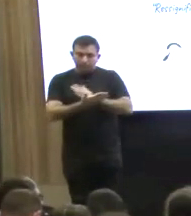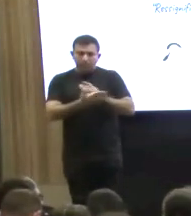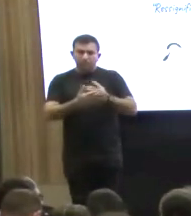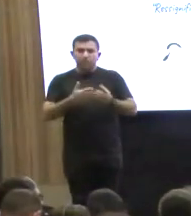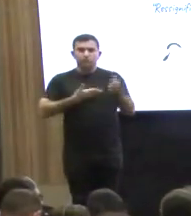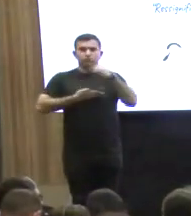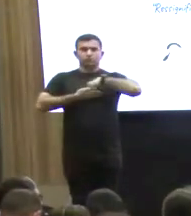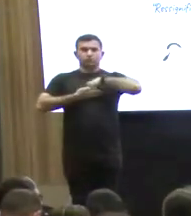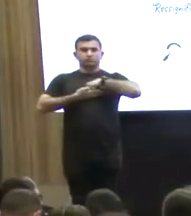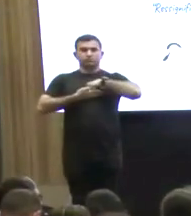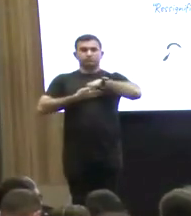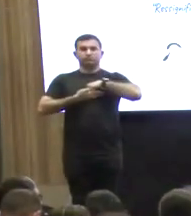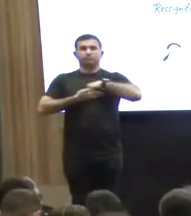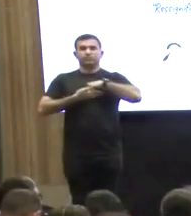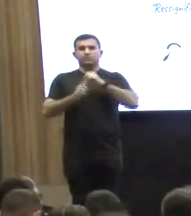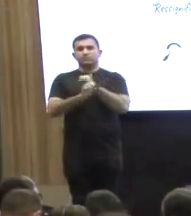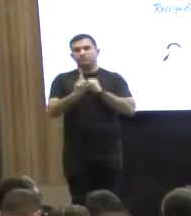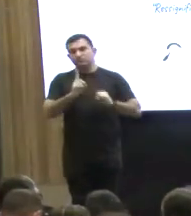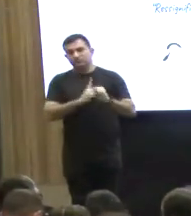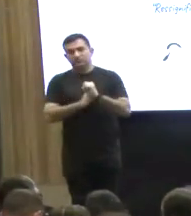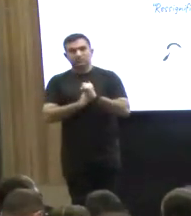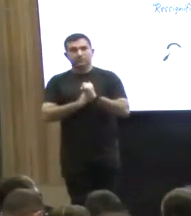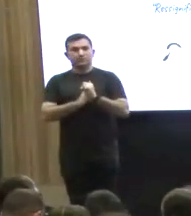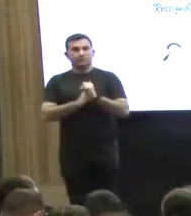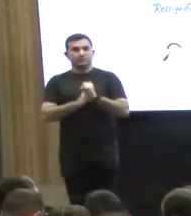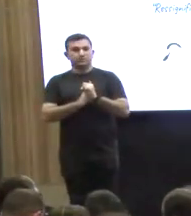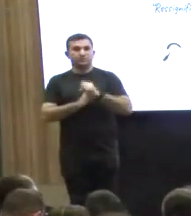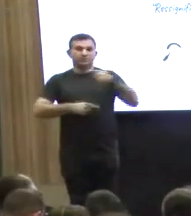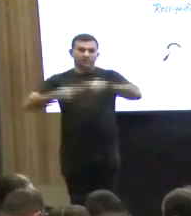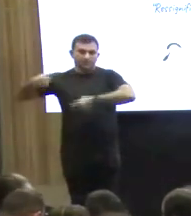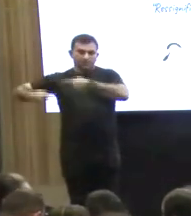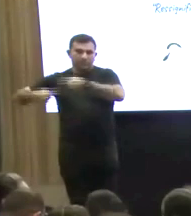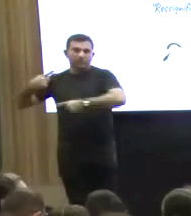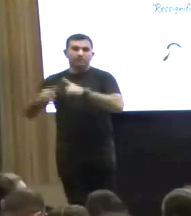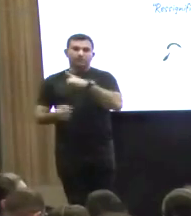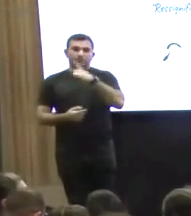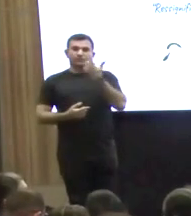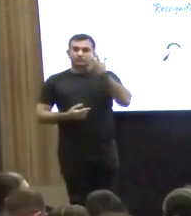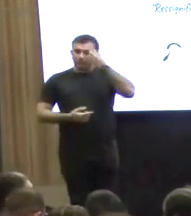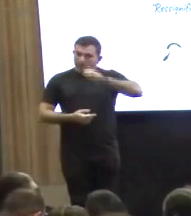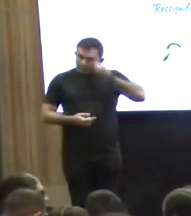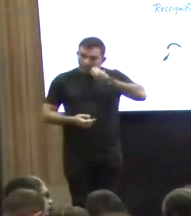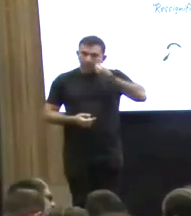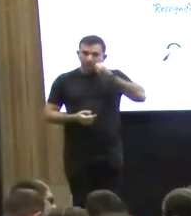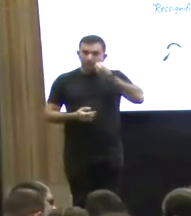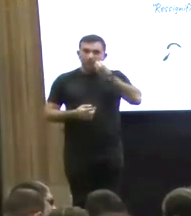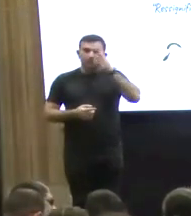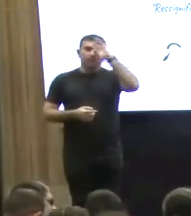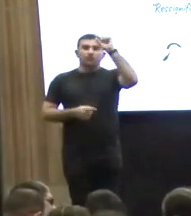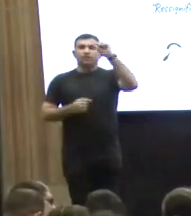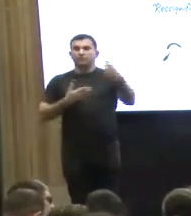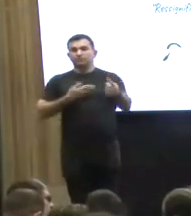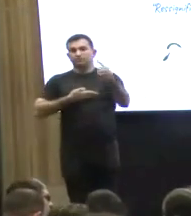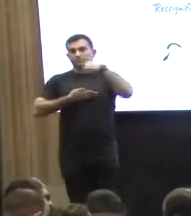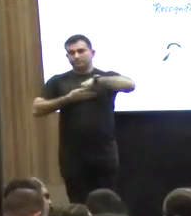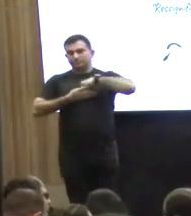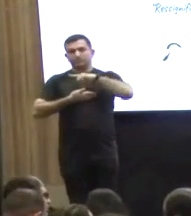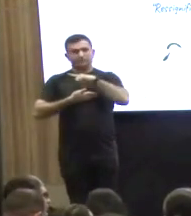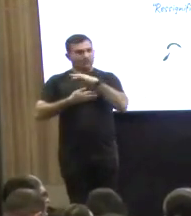por experiências que são sociais, por experiências que são políticas, elas passam pela dimensão da subjetividade. Tudo isso